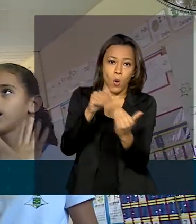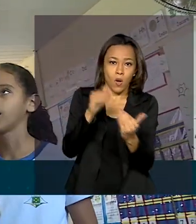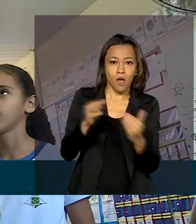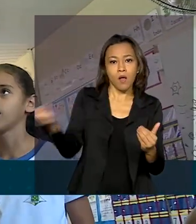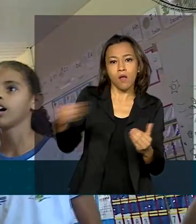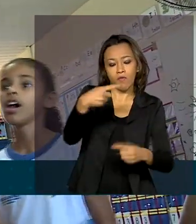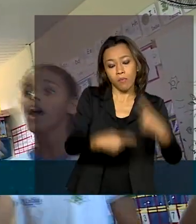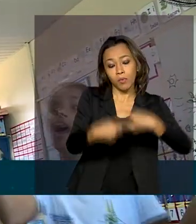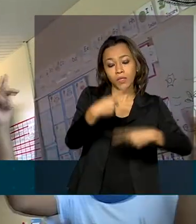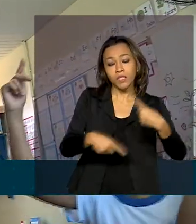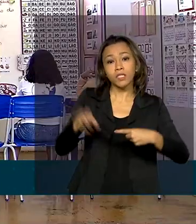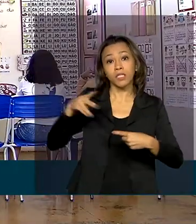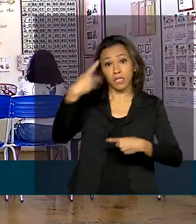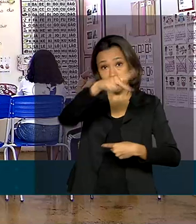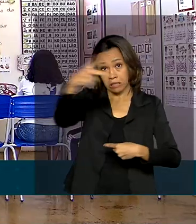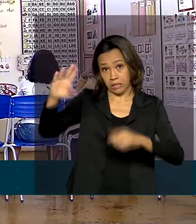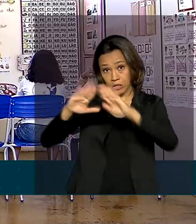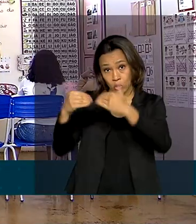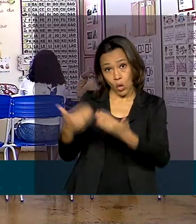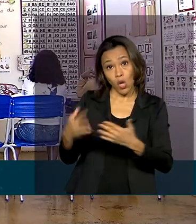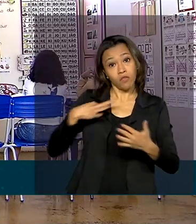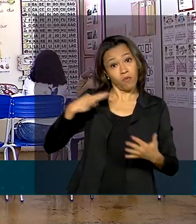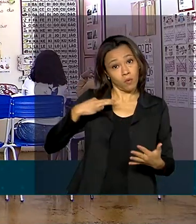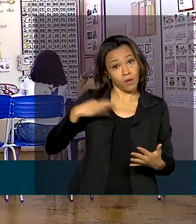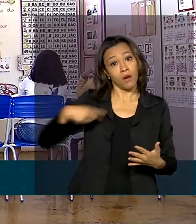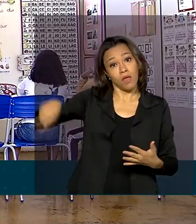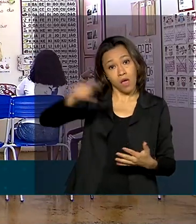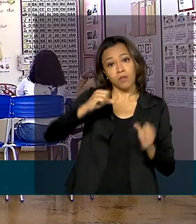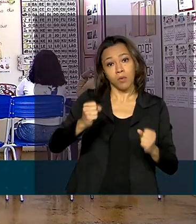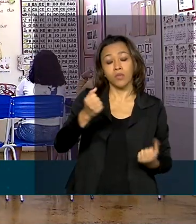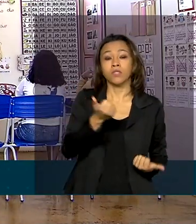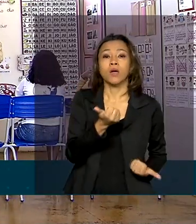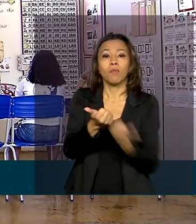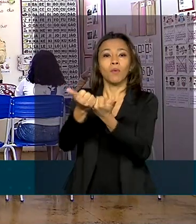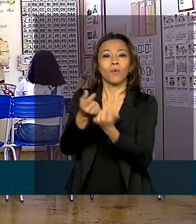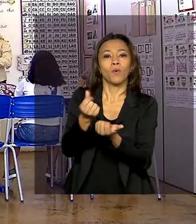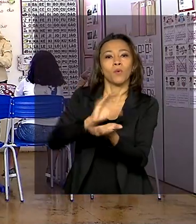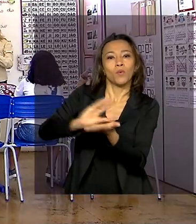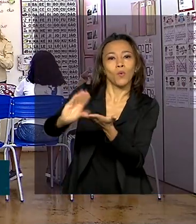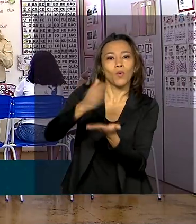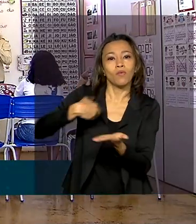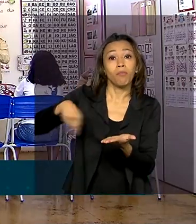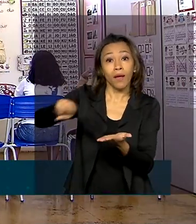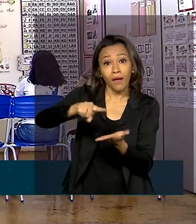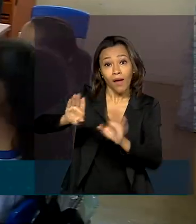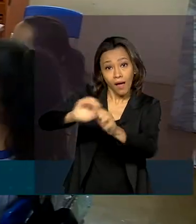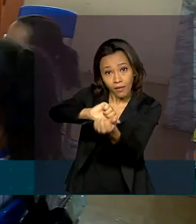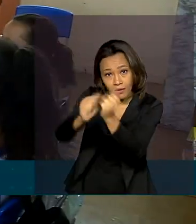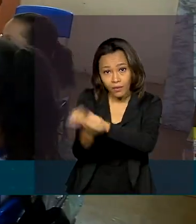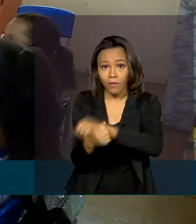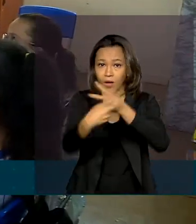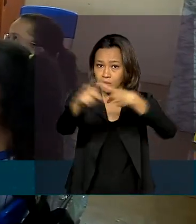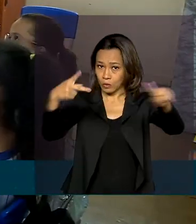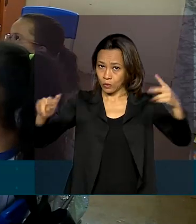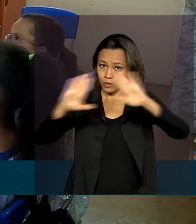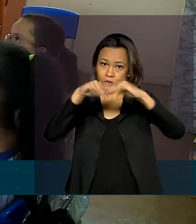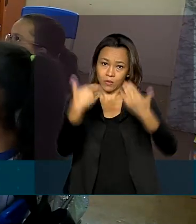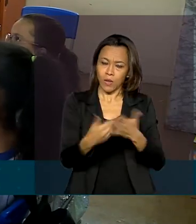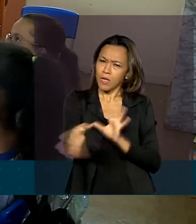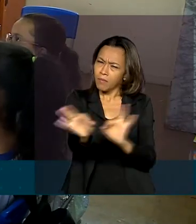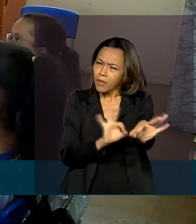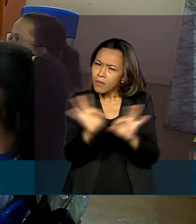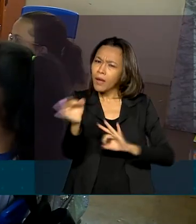política será voluntária e elas vão poder receber apoio do governo para adequar as instituições e preparar os